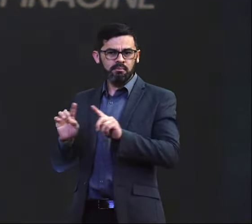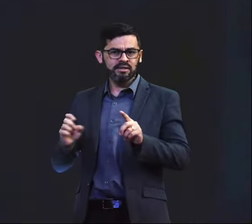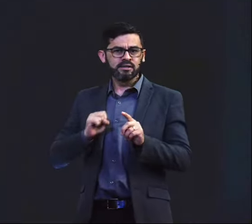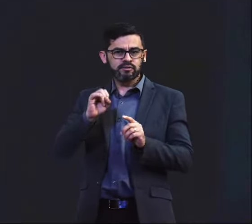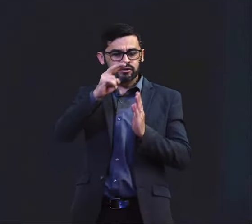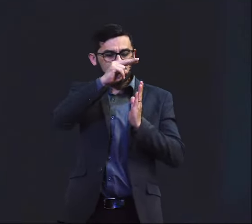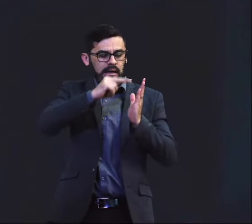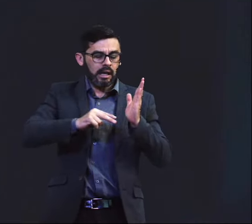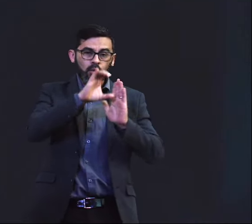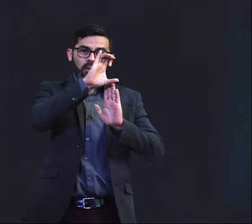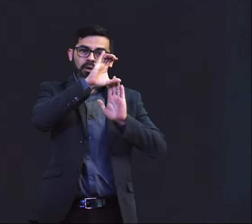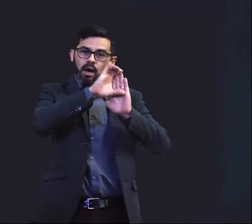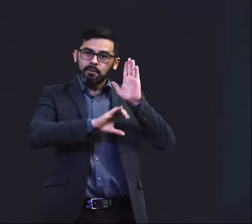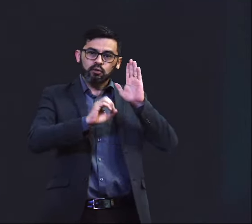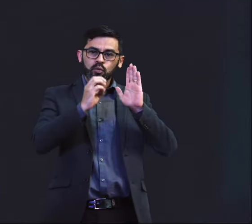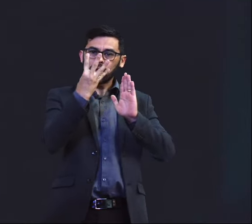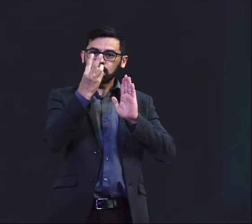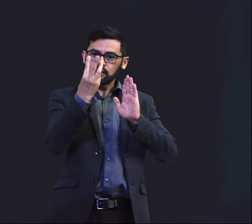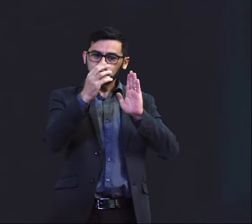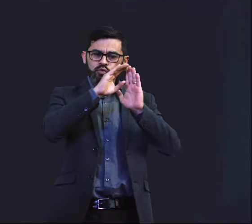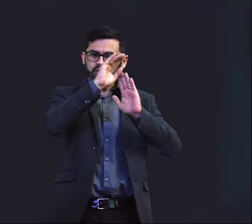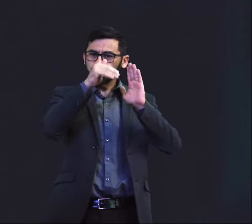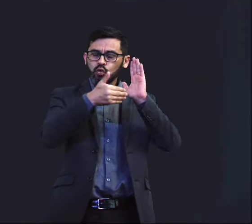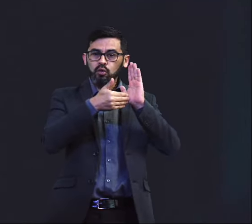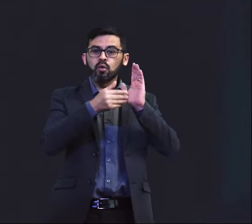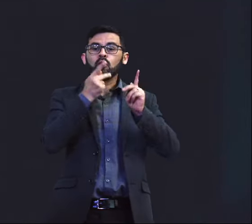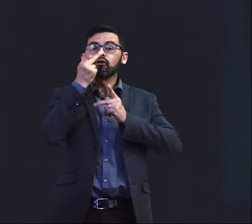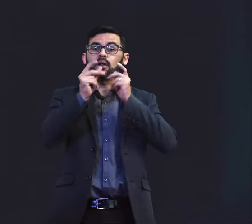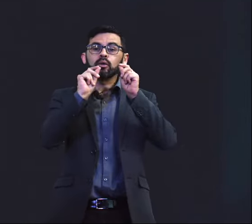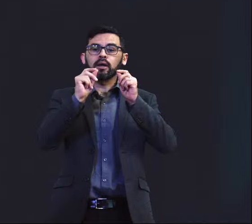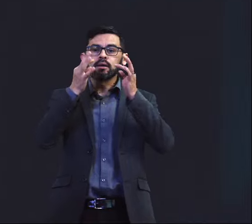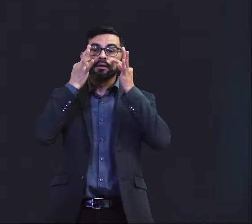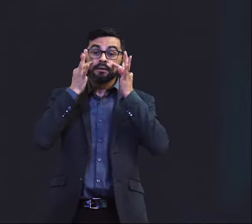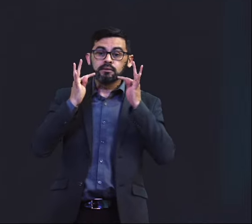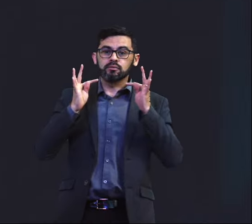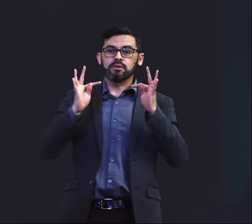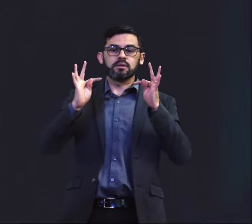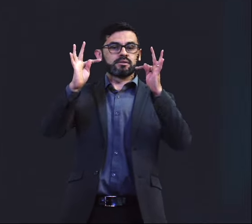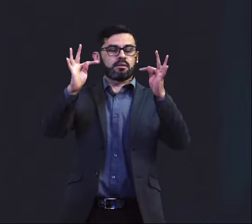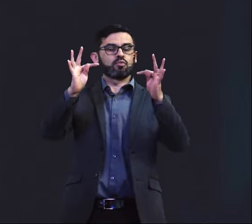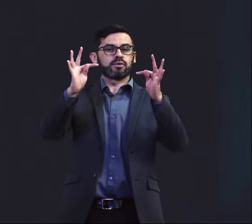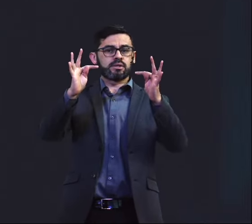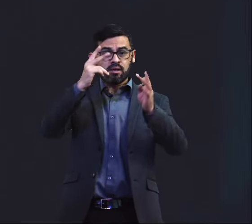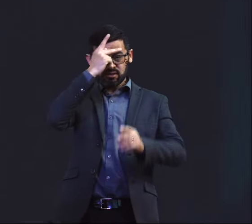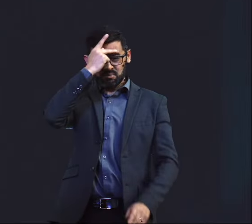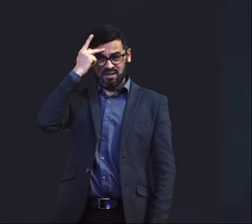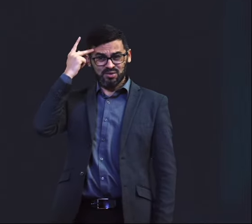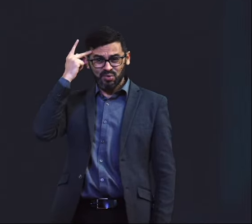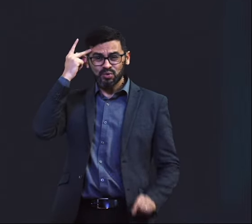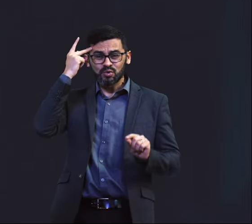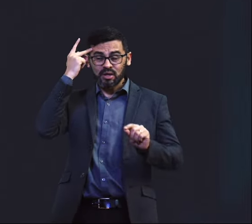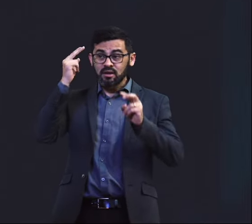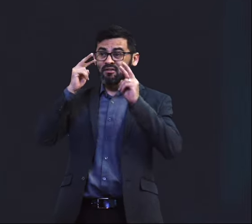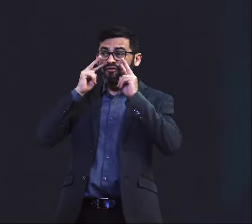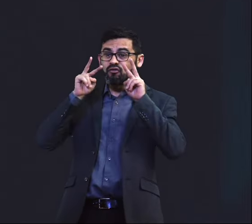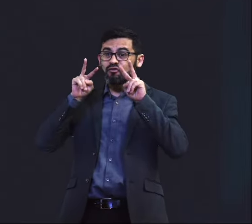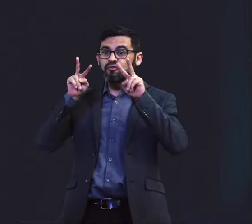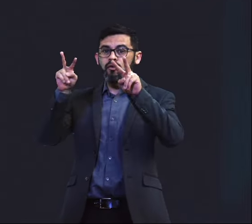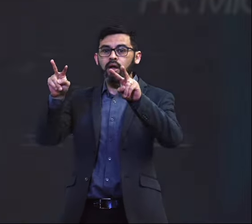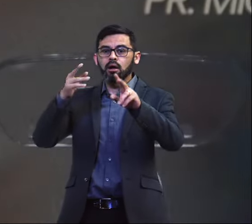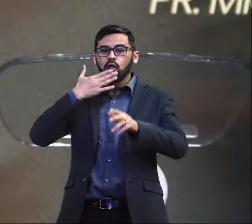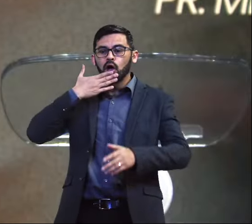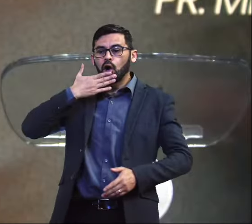ler o capítulo todo, ele vai falar das testemunhas, aqueles que vão ver e